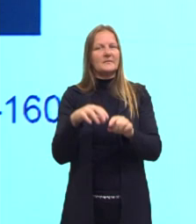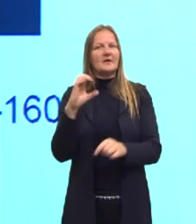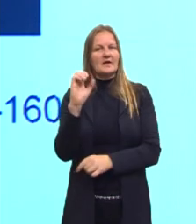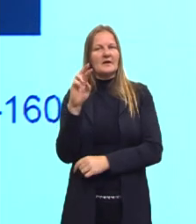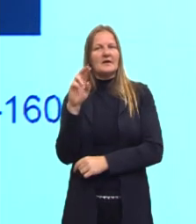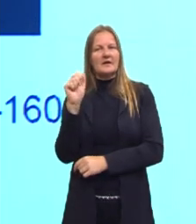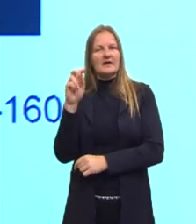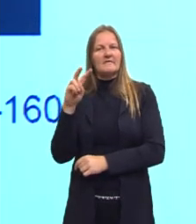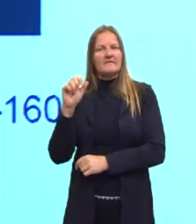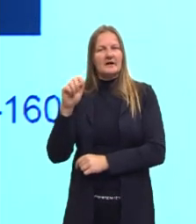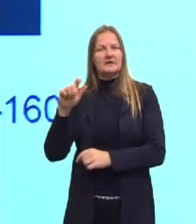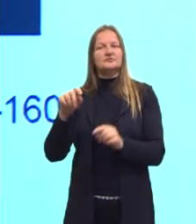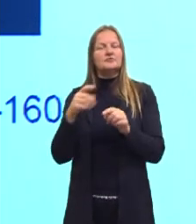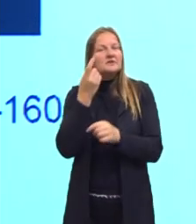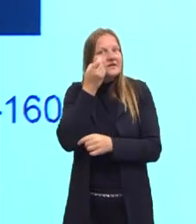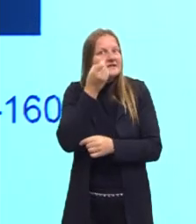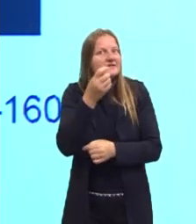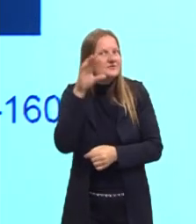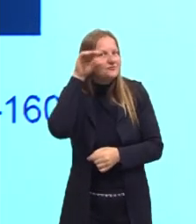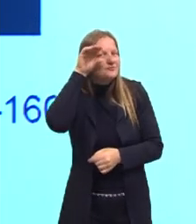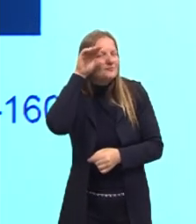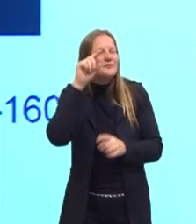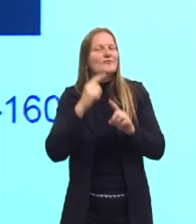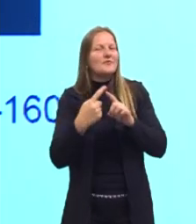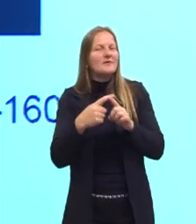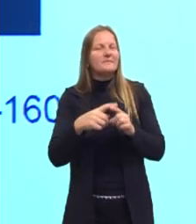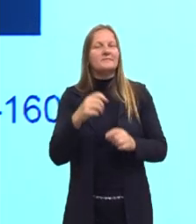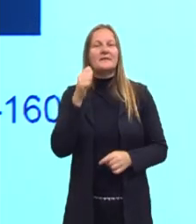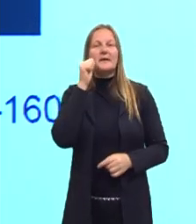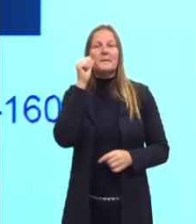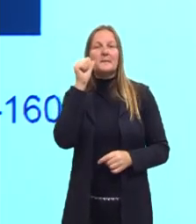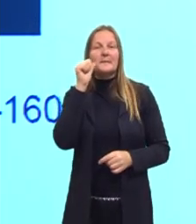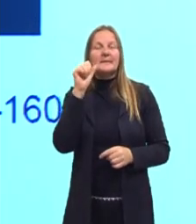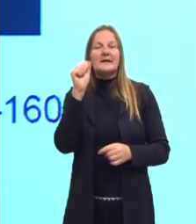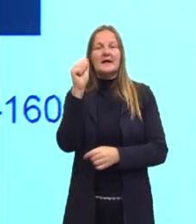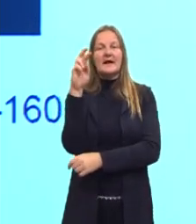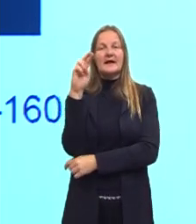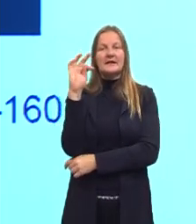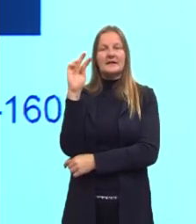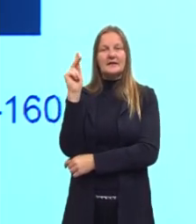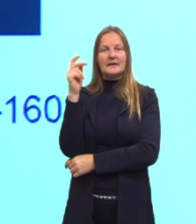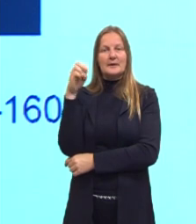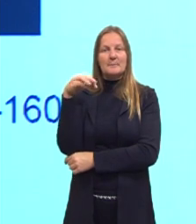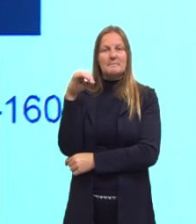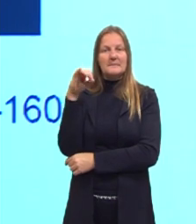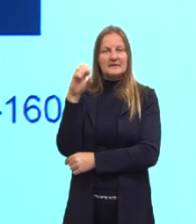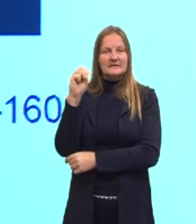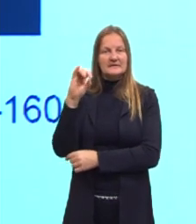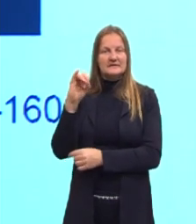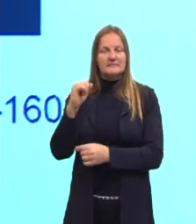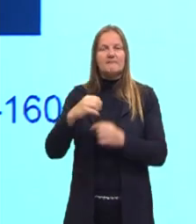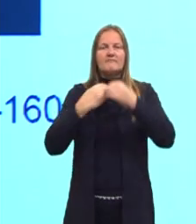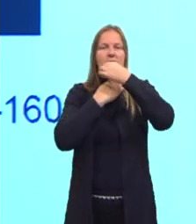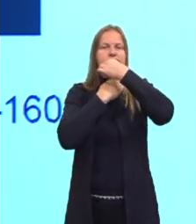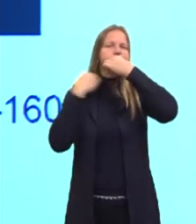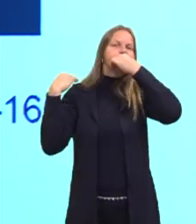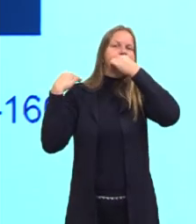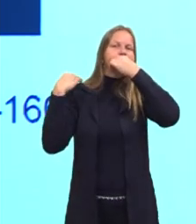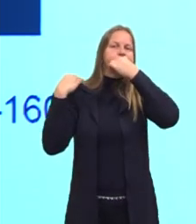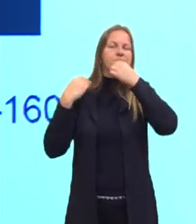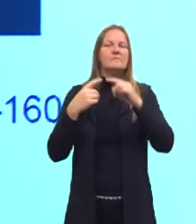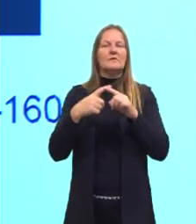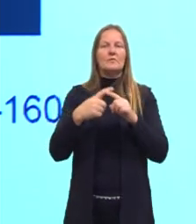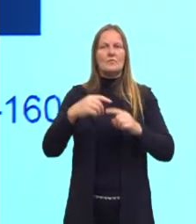Caravaggio tá E é interessante observar que aqui quando a artemisia o retrata Esse ato né de